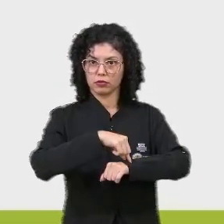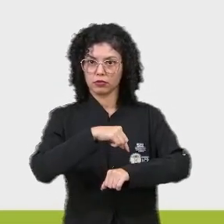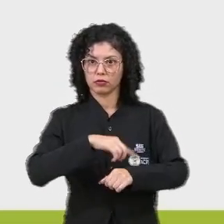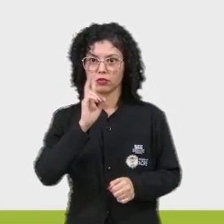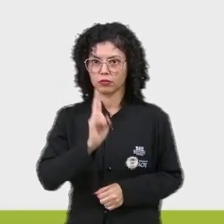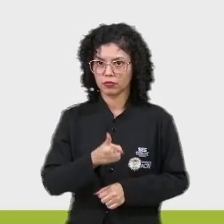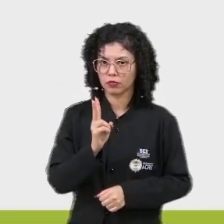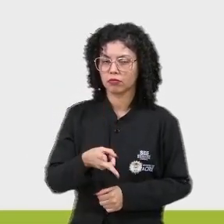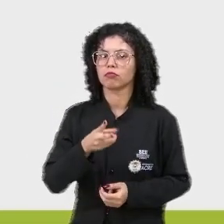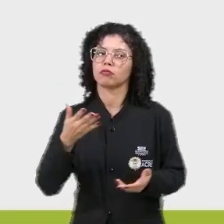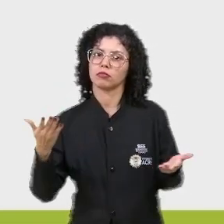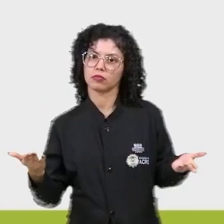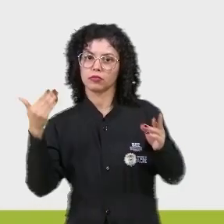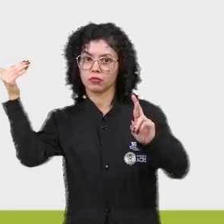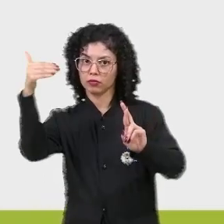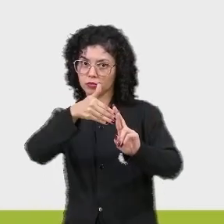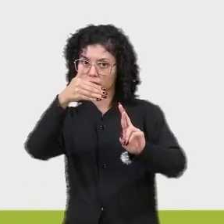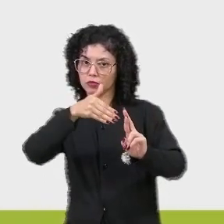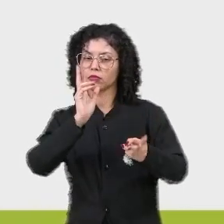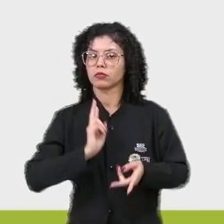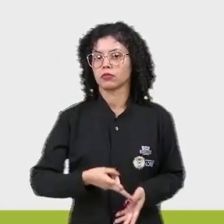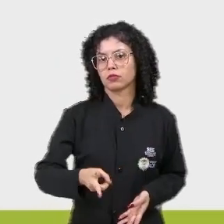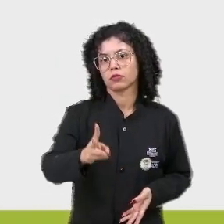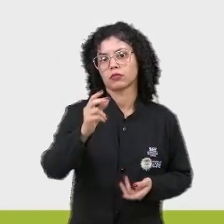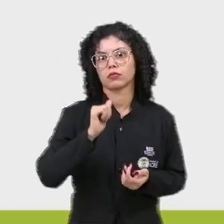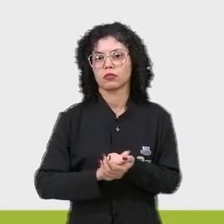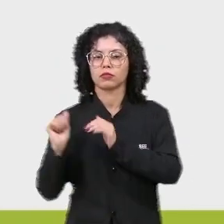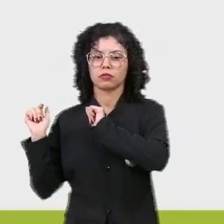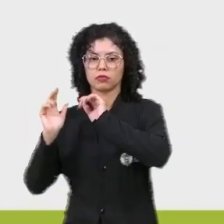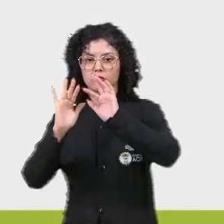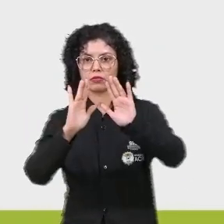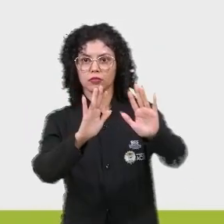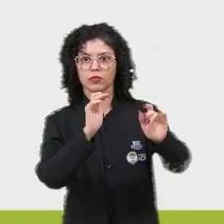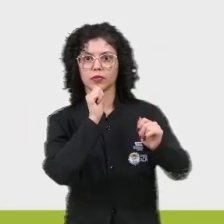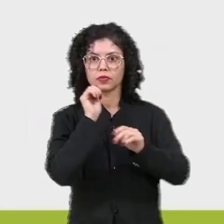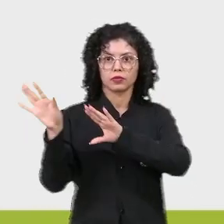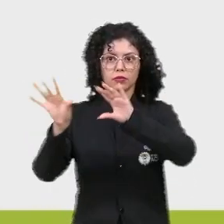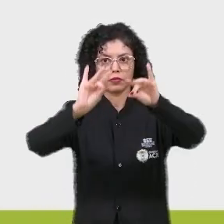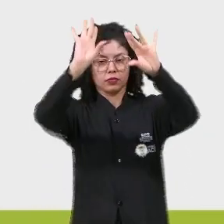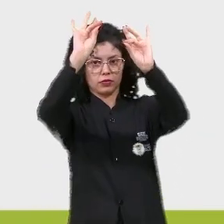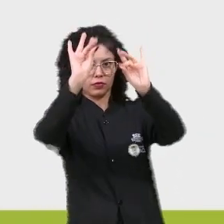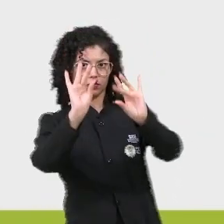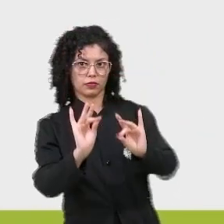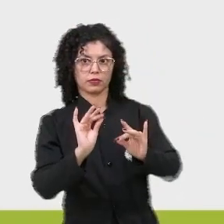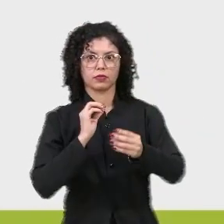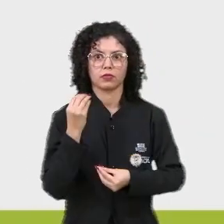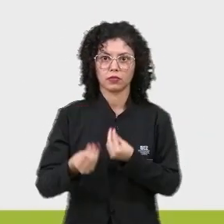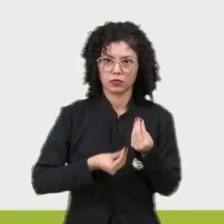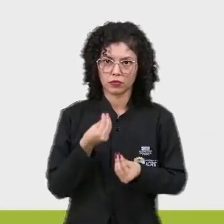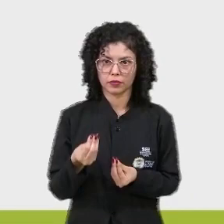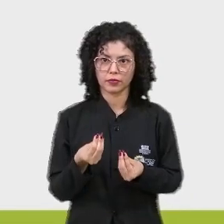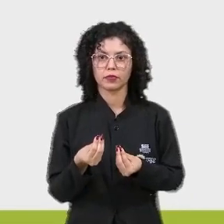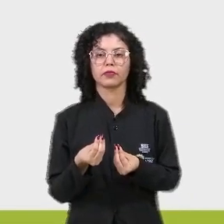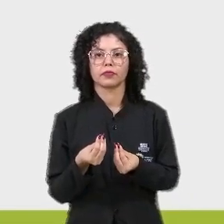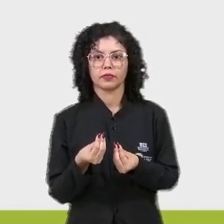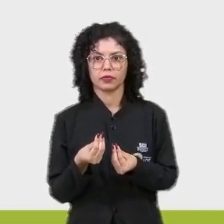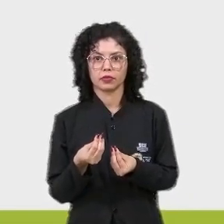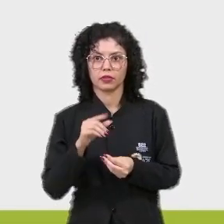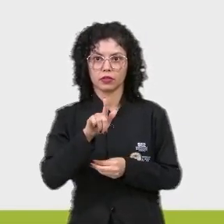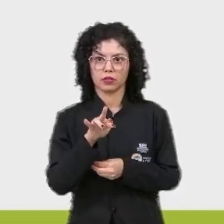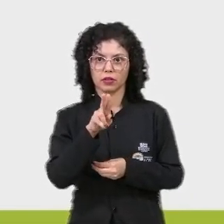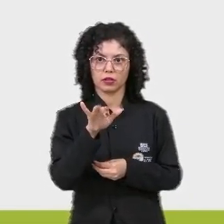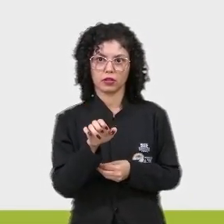temporal, sempre referindo-se à permanência de tragédias retratadas tanto em